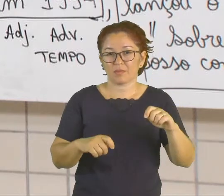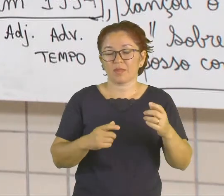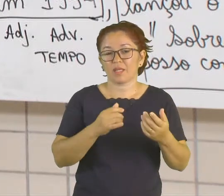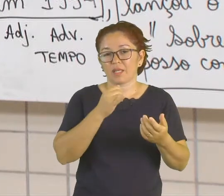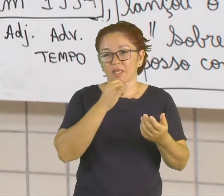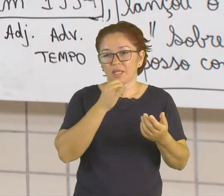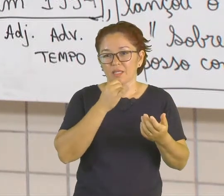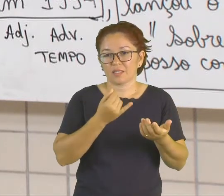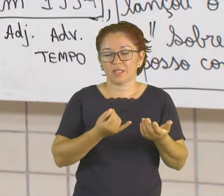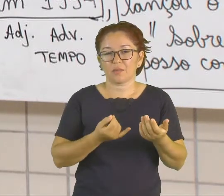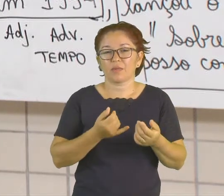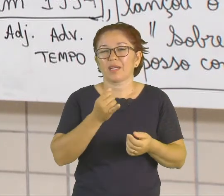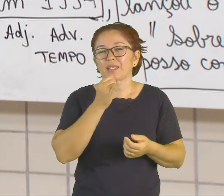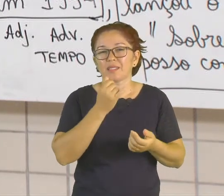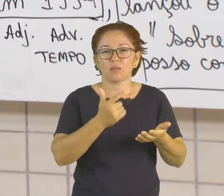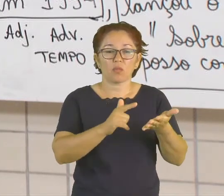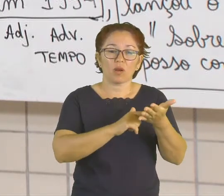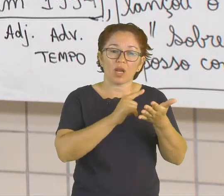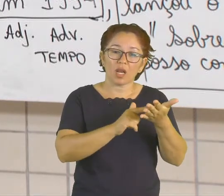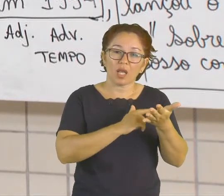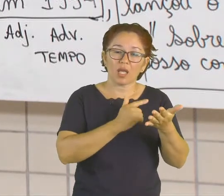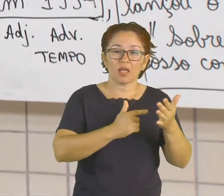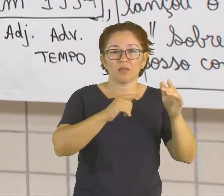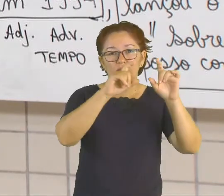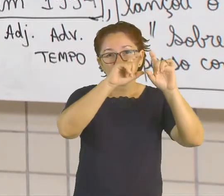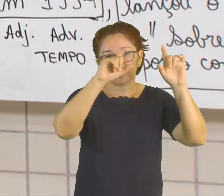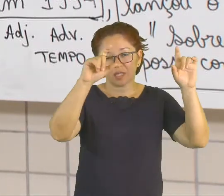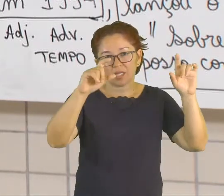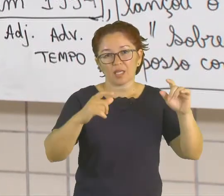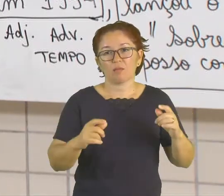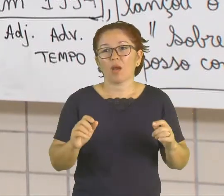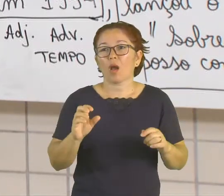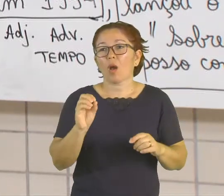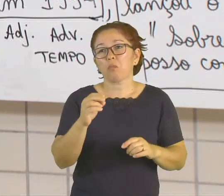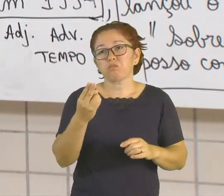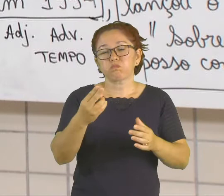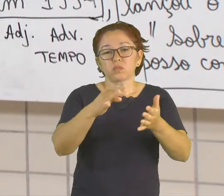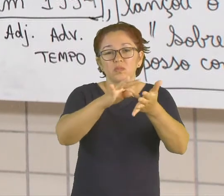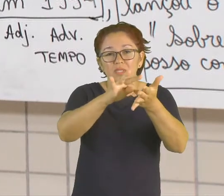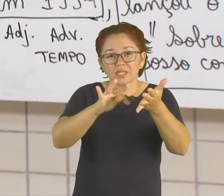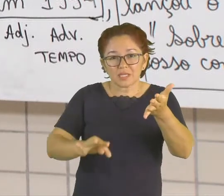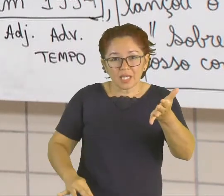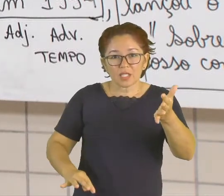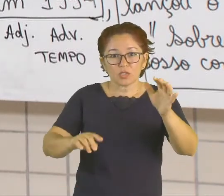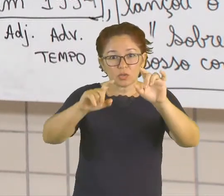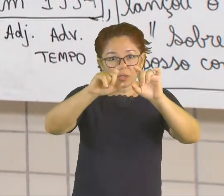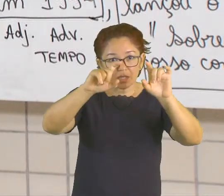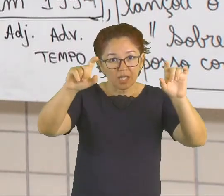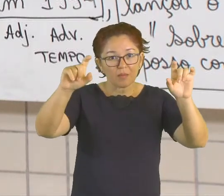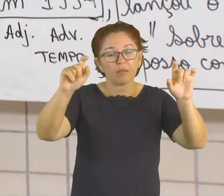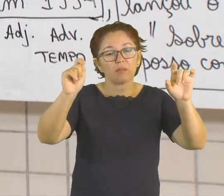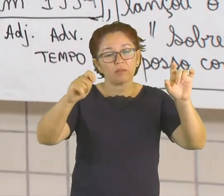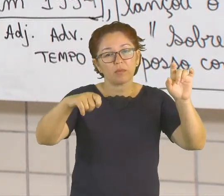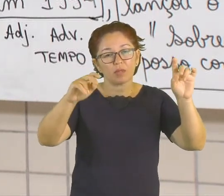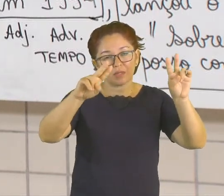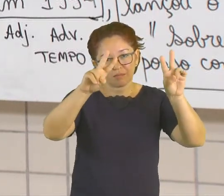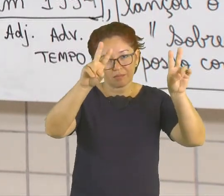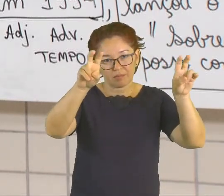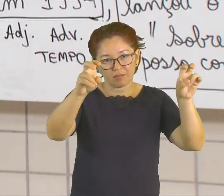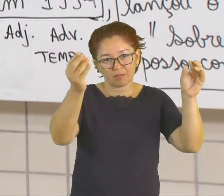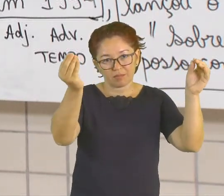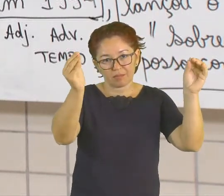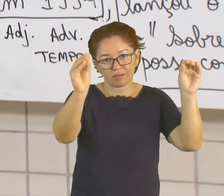si. Os títulos de textos também devem vir entre aspas, porque também é um tipo de leitura, né?